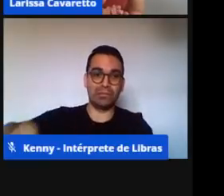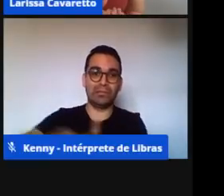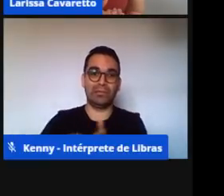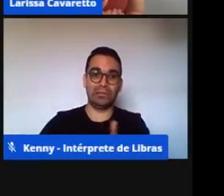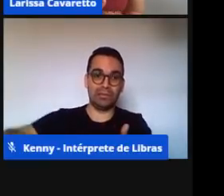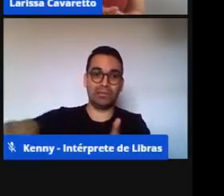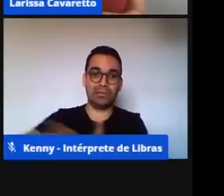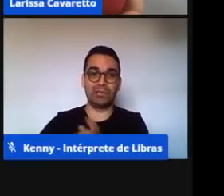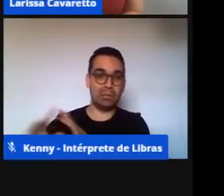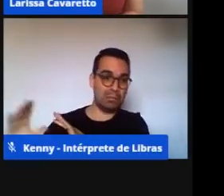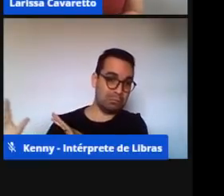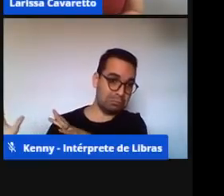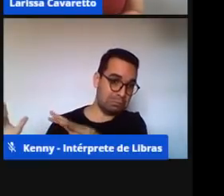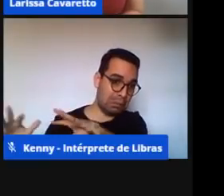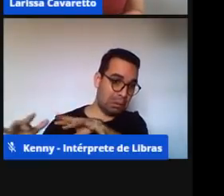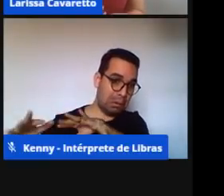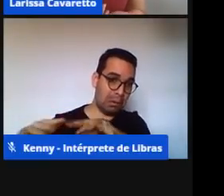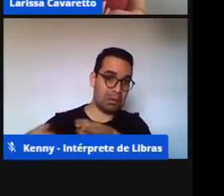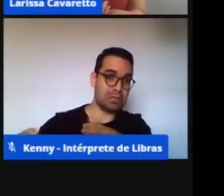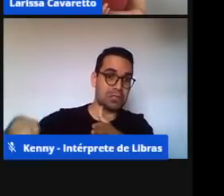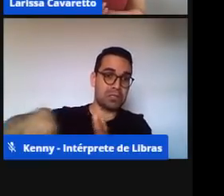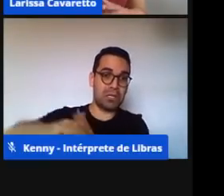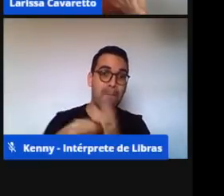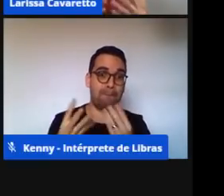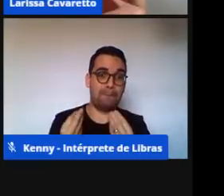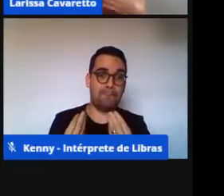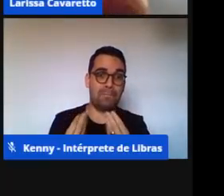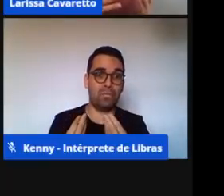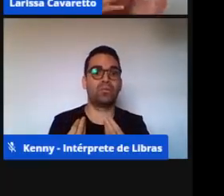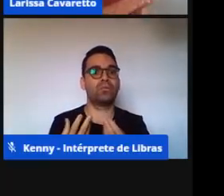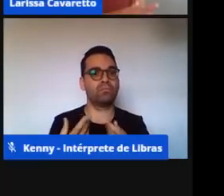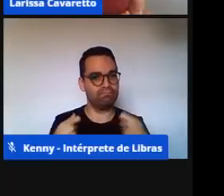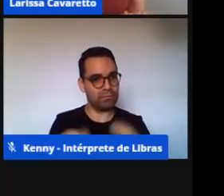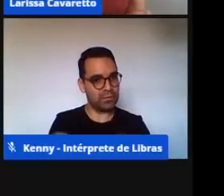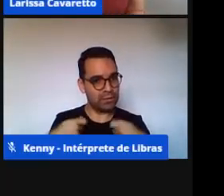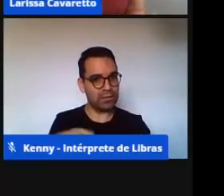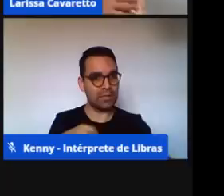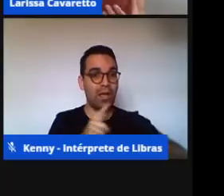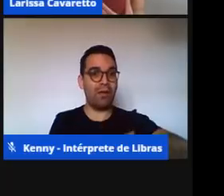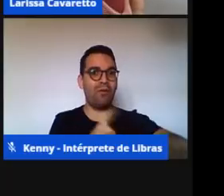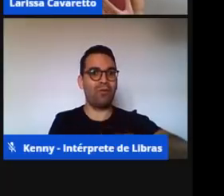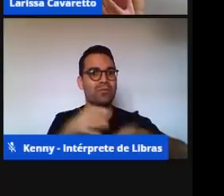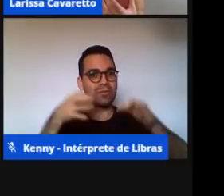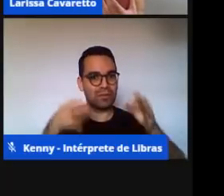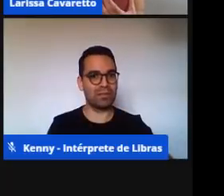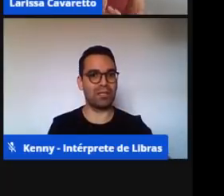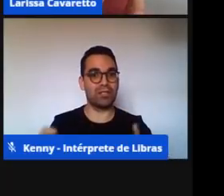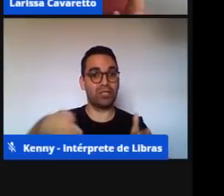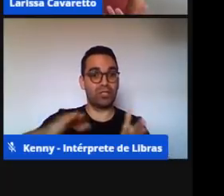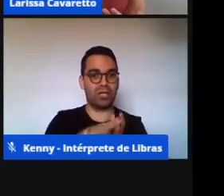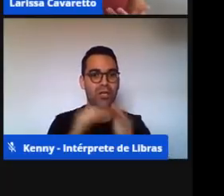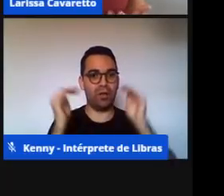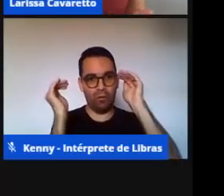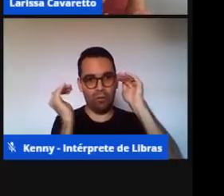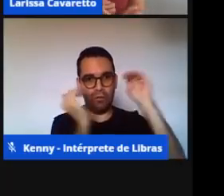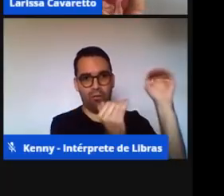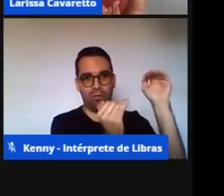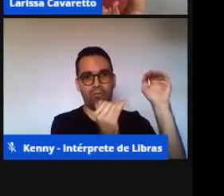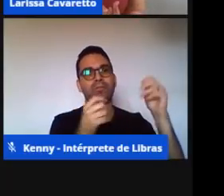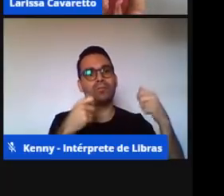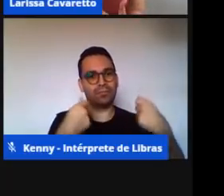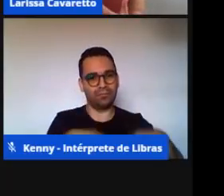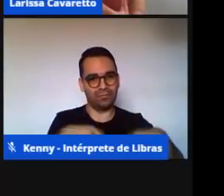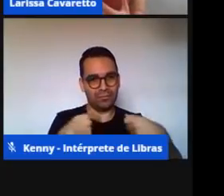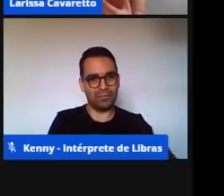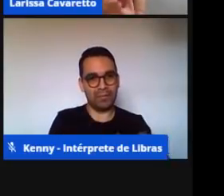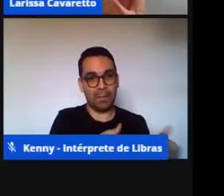horários de entrada e os horários de saída. Né? A gente viu que as orientações da CEMED já estão nesse sentido, já foram passadas para as escolas orientações de